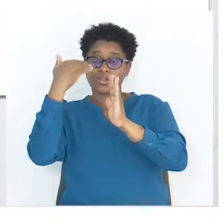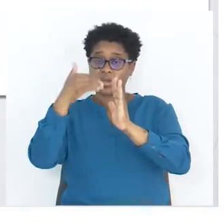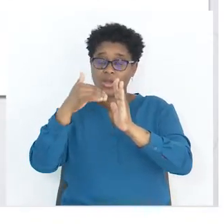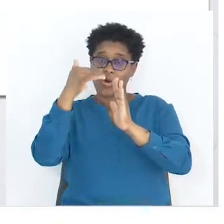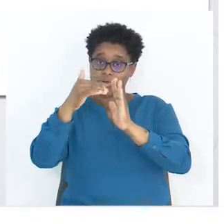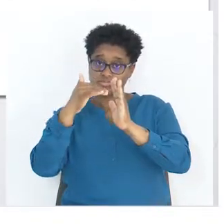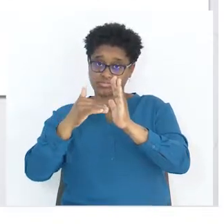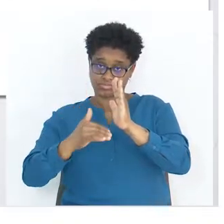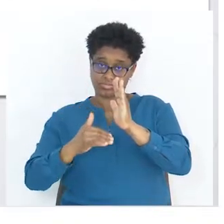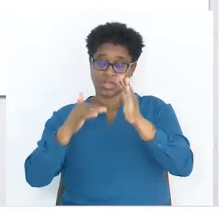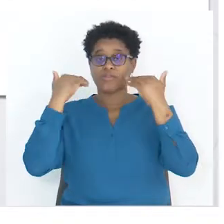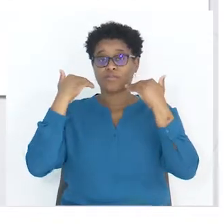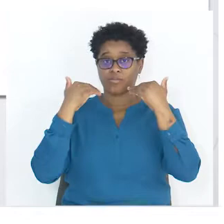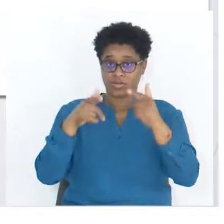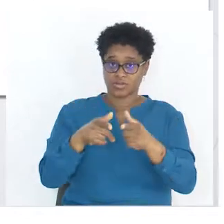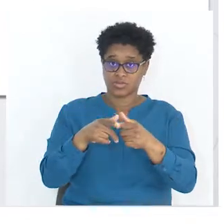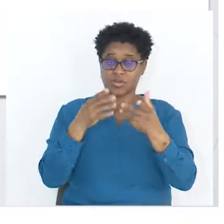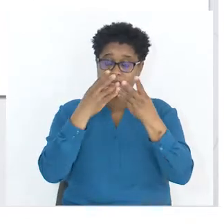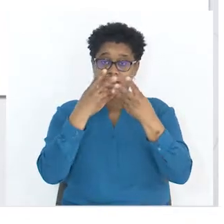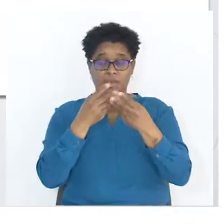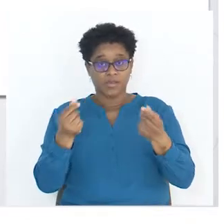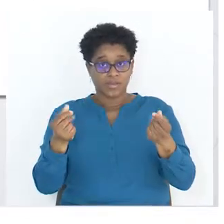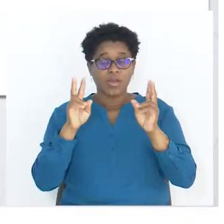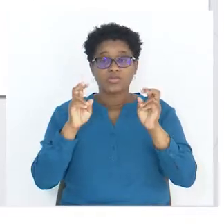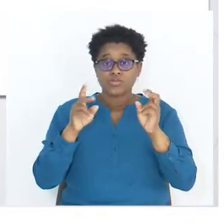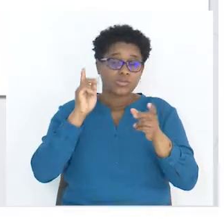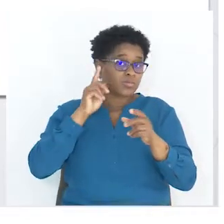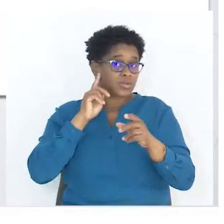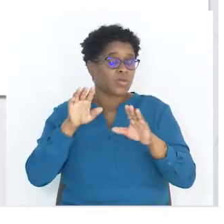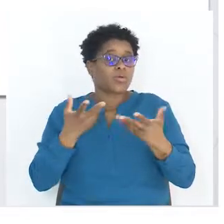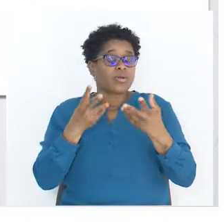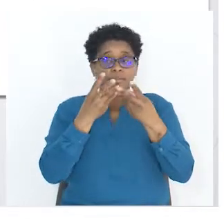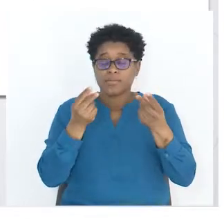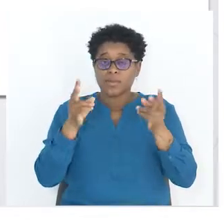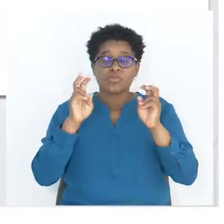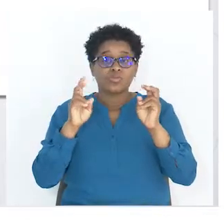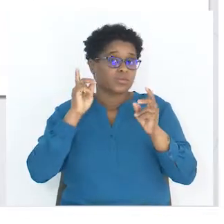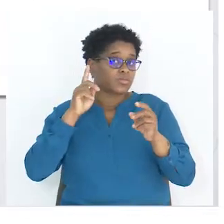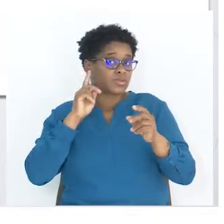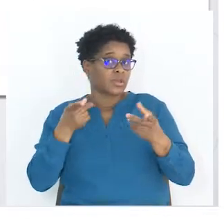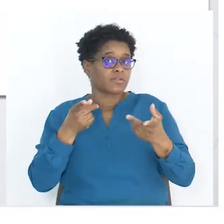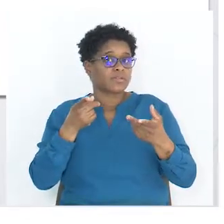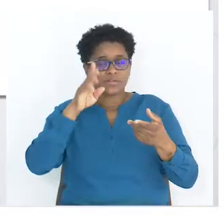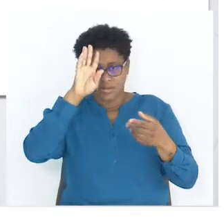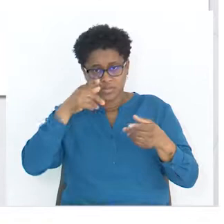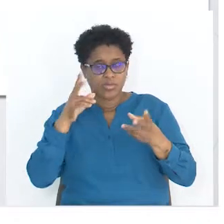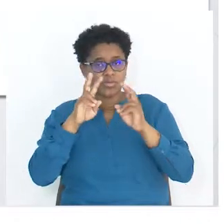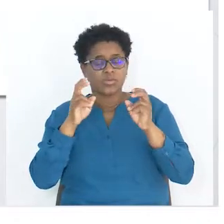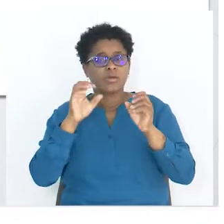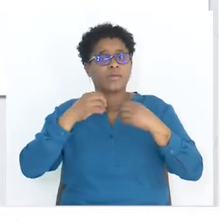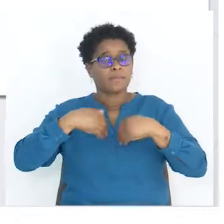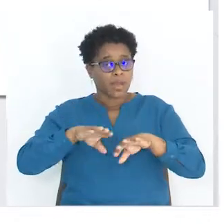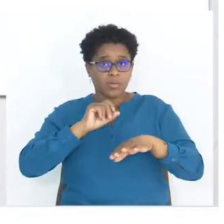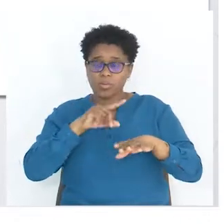sequência de informação que veicula o conteúdo fundamental. Então, tens lá um conteúdo fundamental, tu vais mexer naquele conteúdo, mas não podes alterar